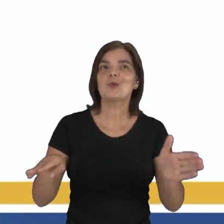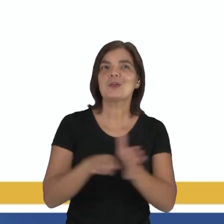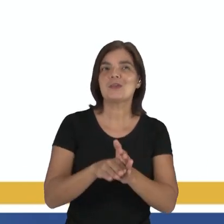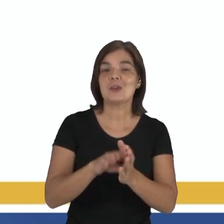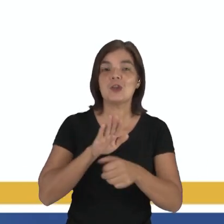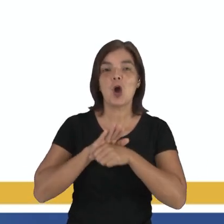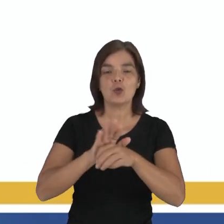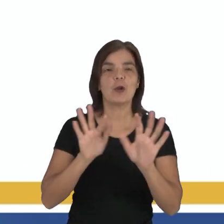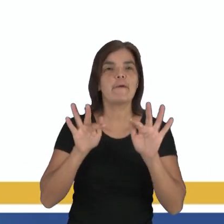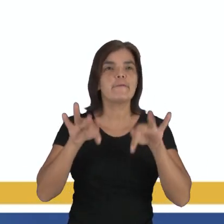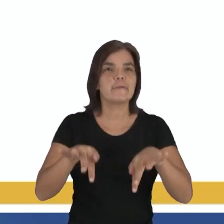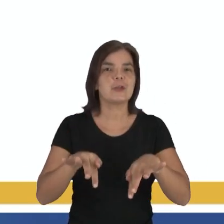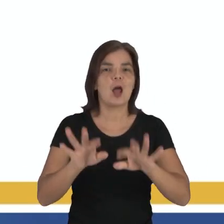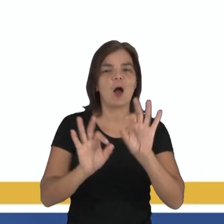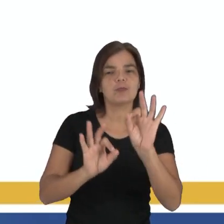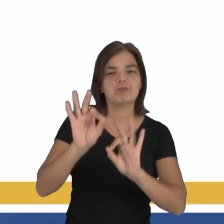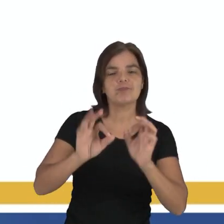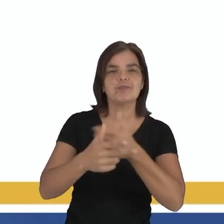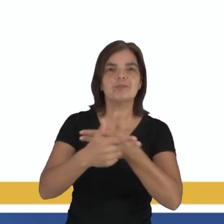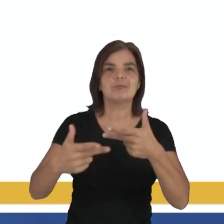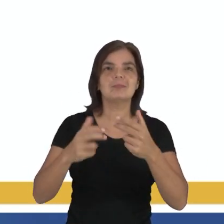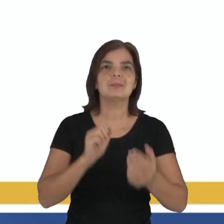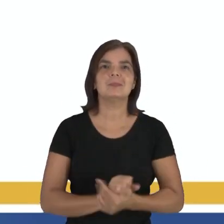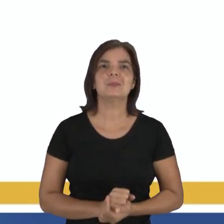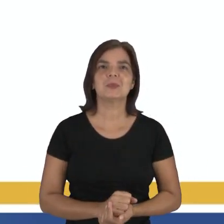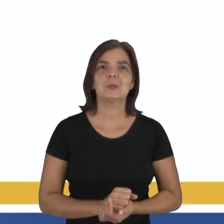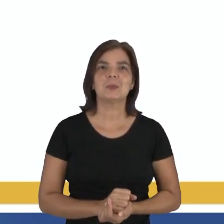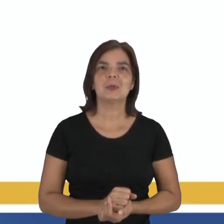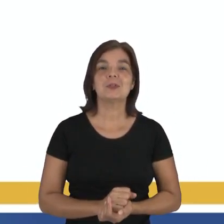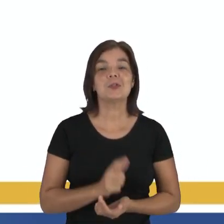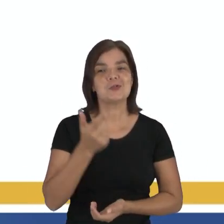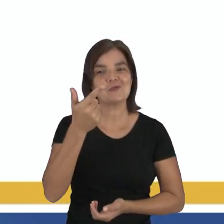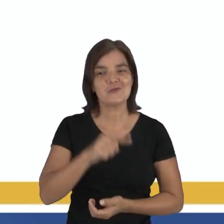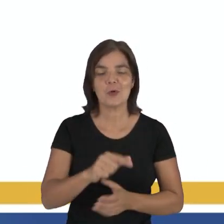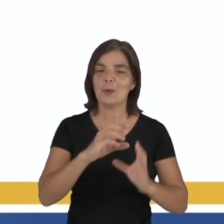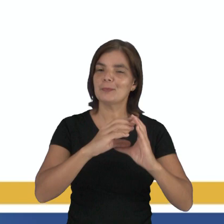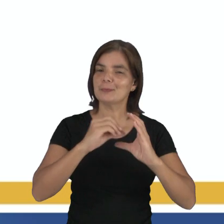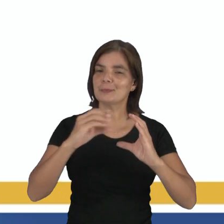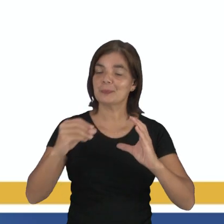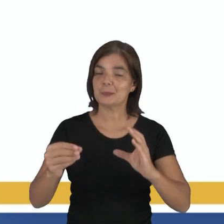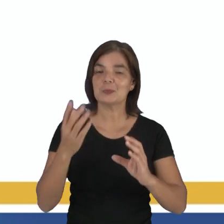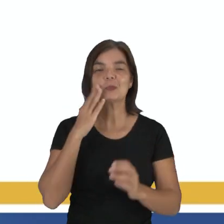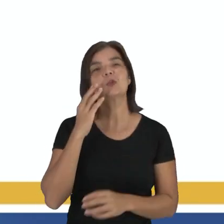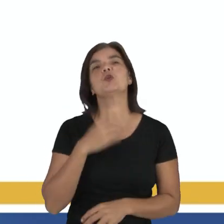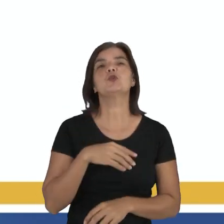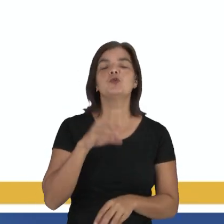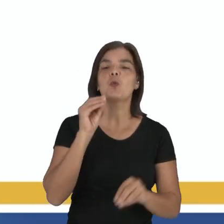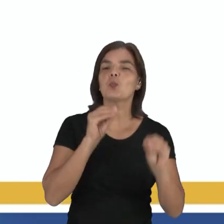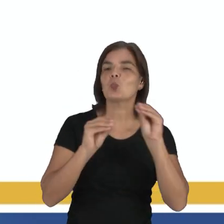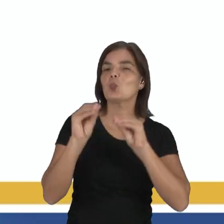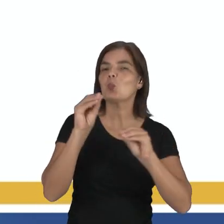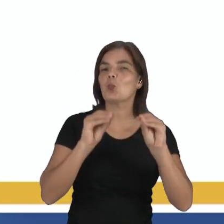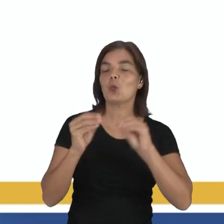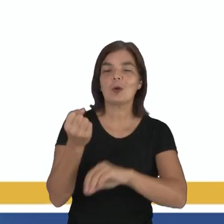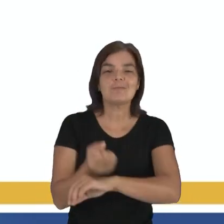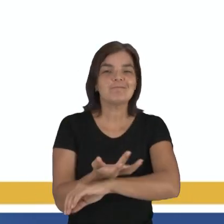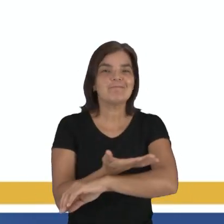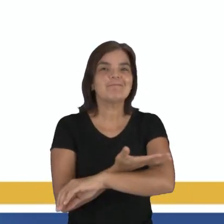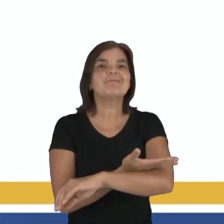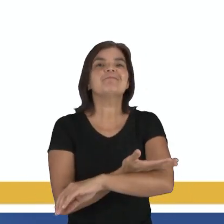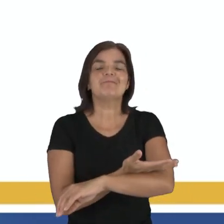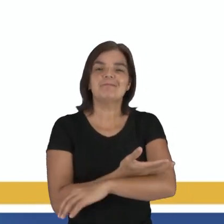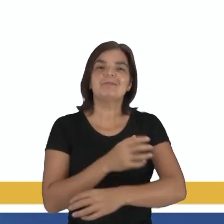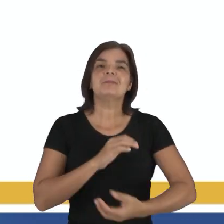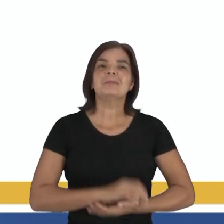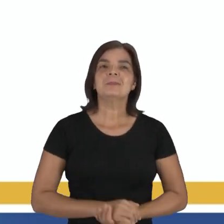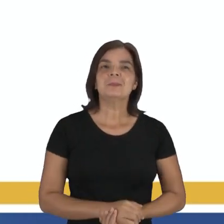e ajudo a terminar de arrumar as coisas. Então ela manda mais emojis, expressando a emoção dela, e